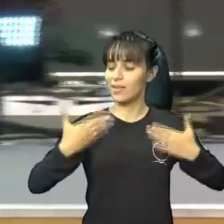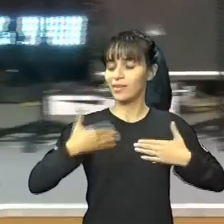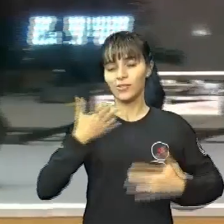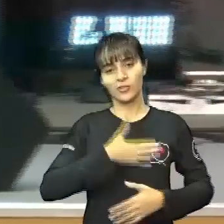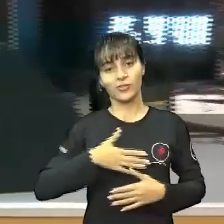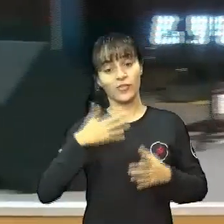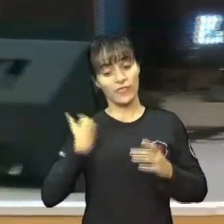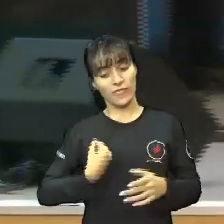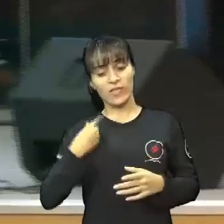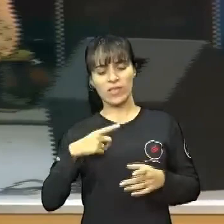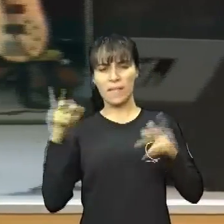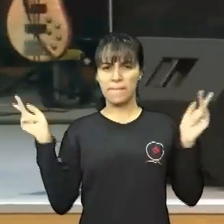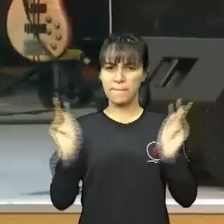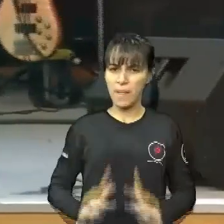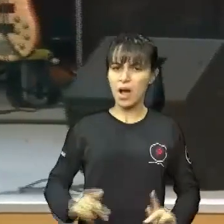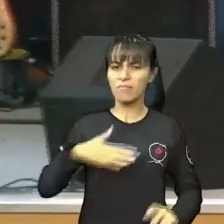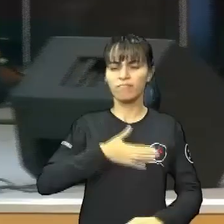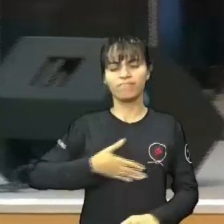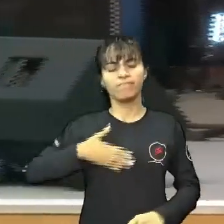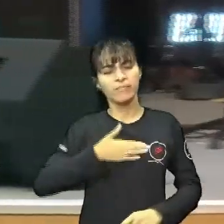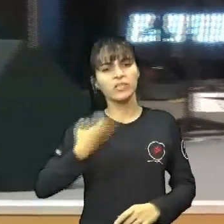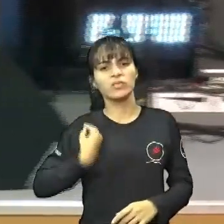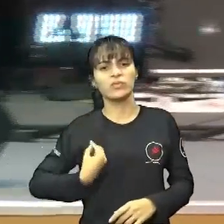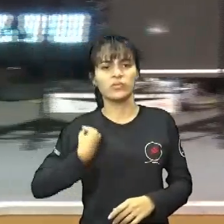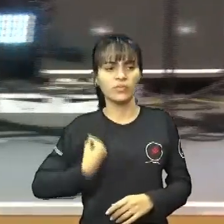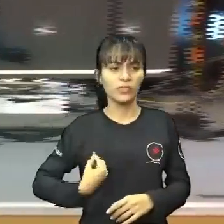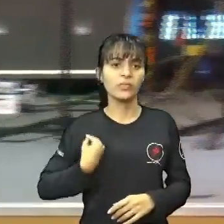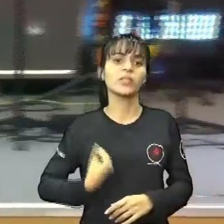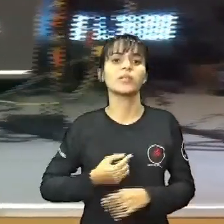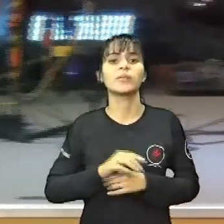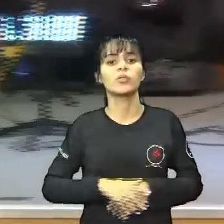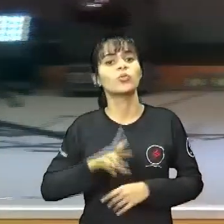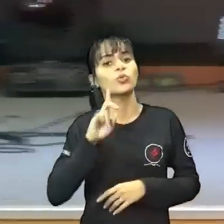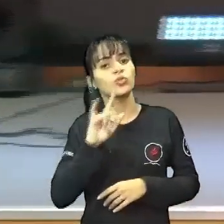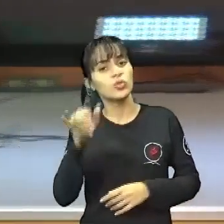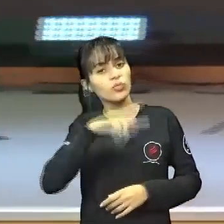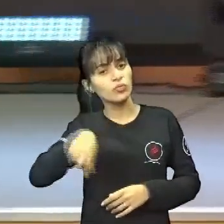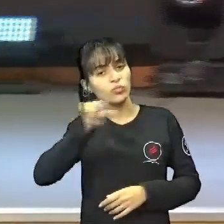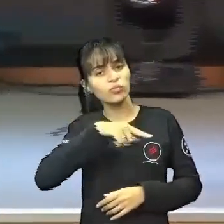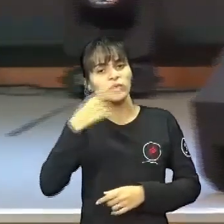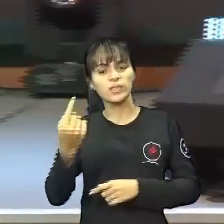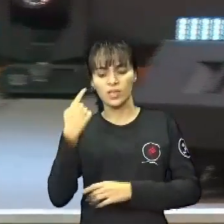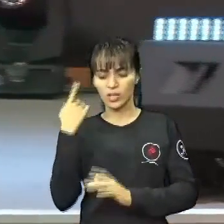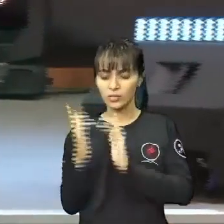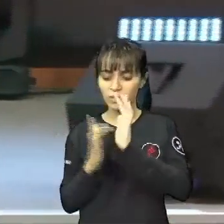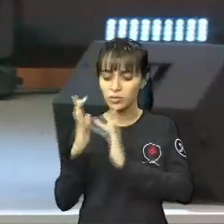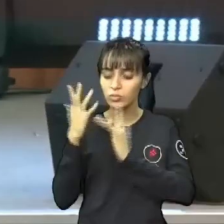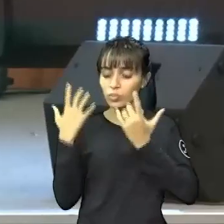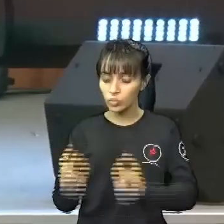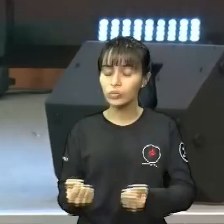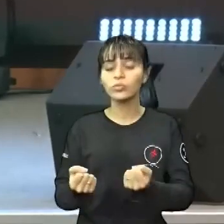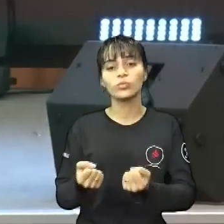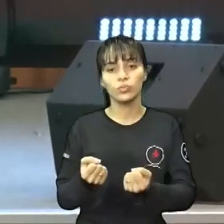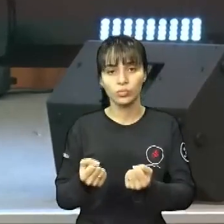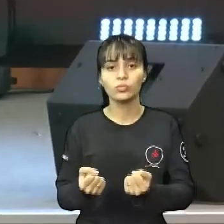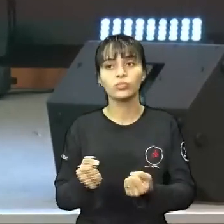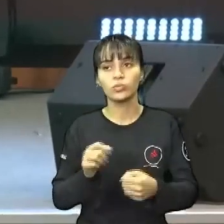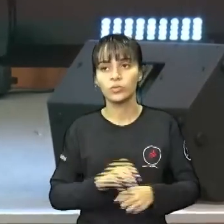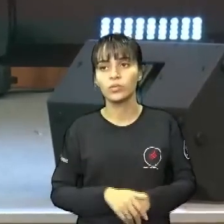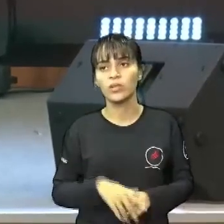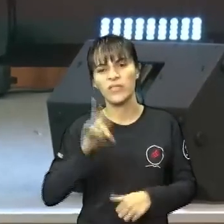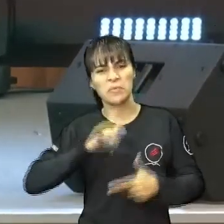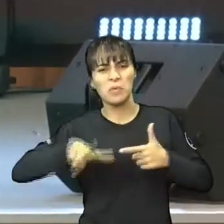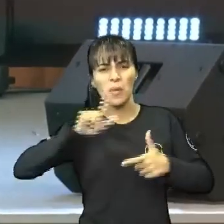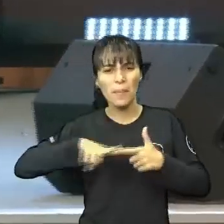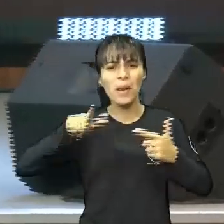viver ter paz hã ter prazer de viver Ei o dia que você entregou a sua vida Cristo Isso é uma realidade para você apesar de